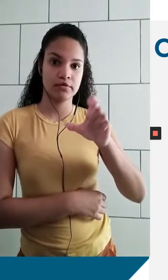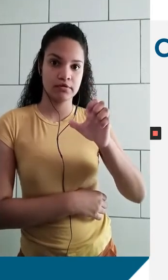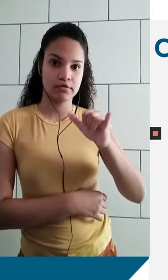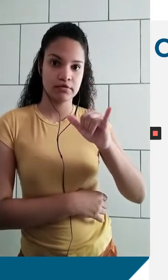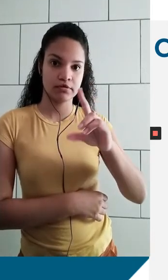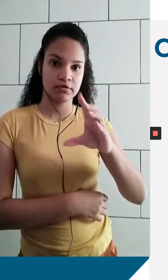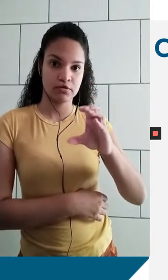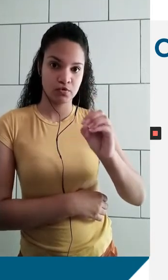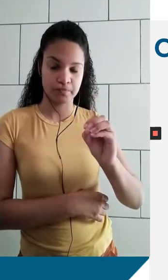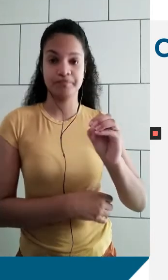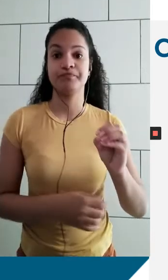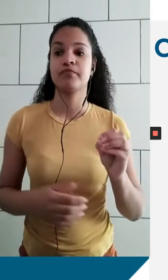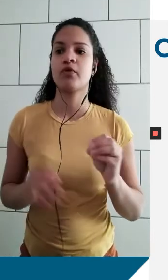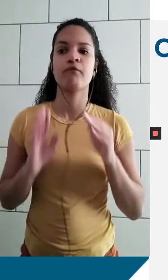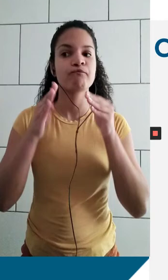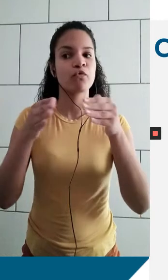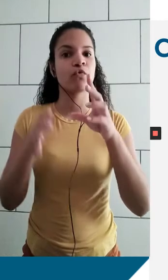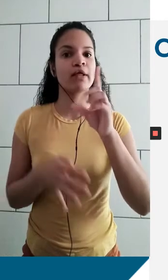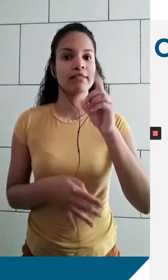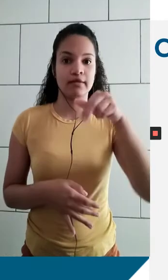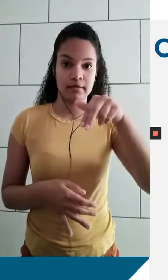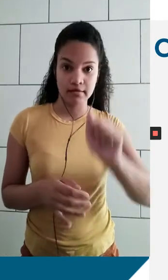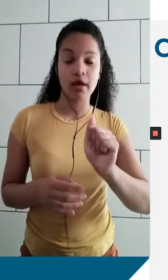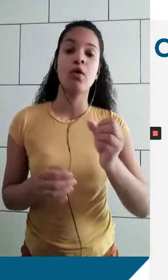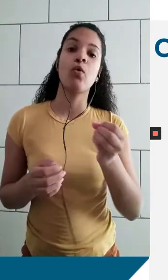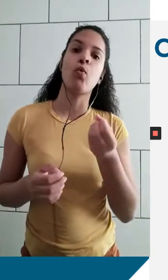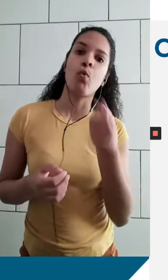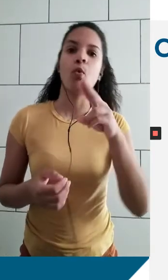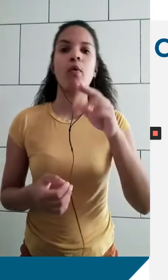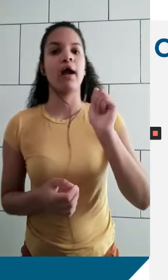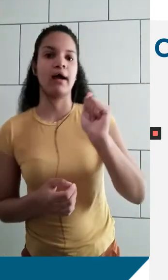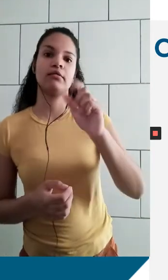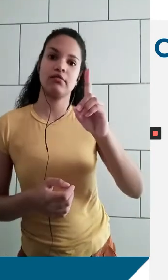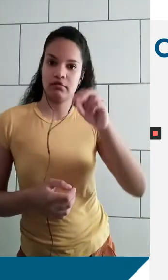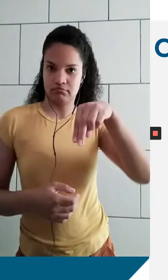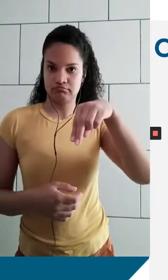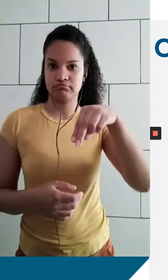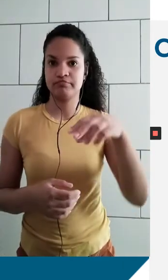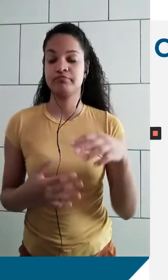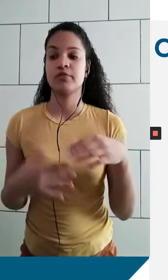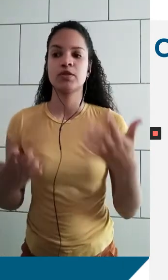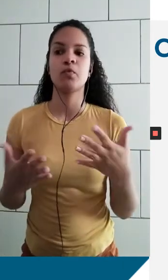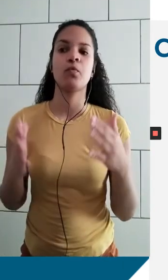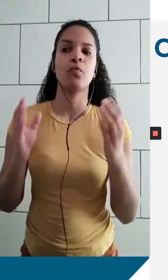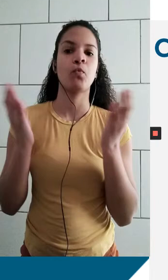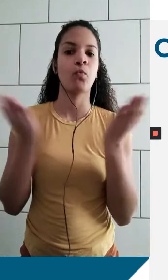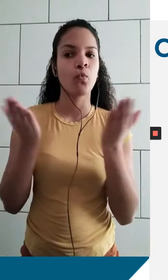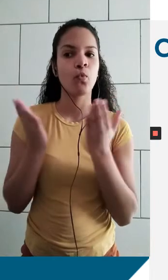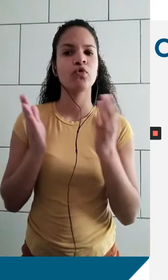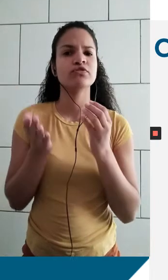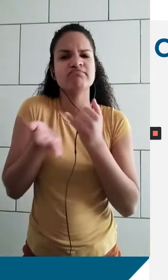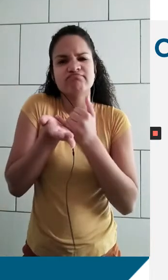ADN. Então, no momento, a gente vai discutir uma breve introdução ao estudo dos